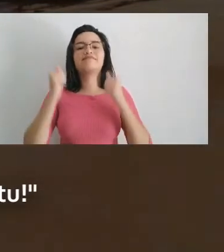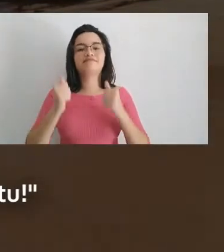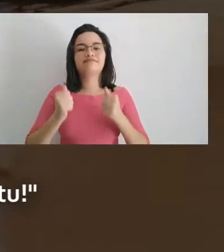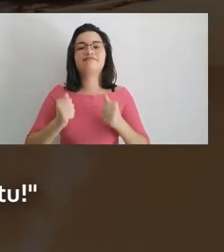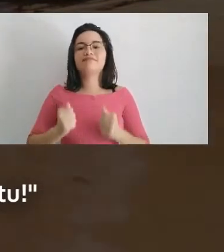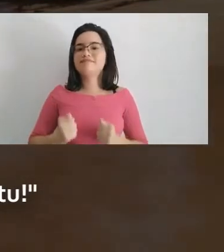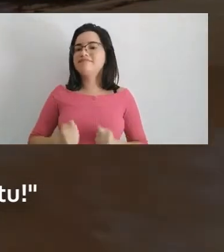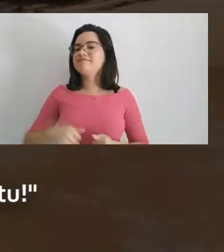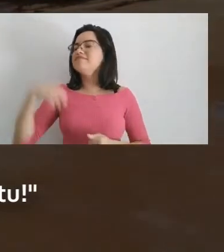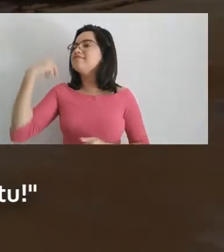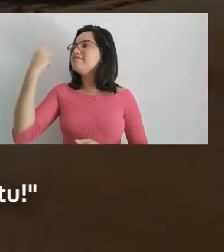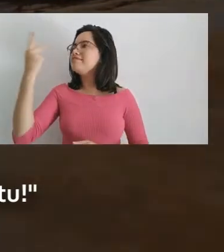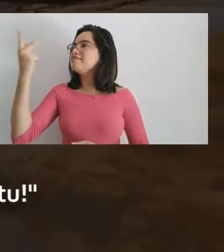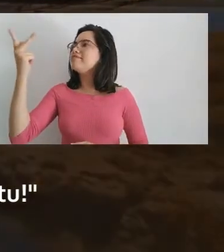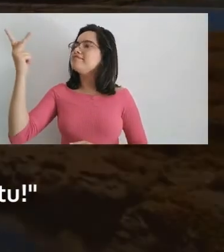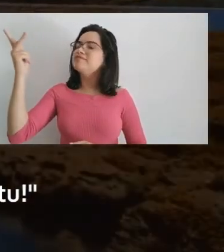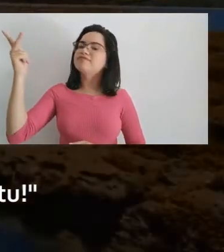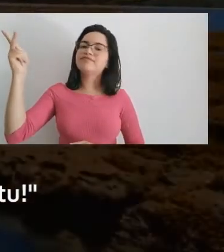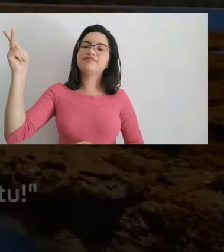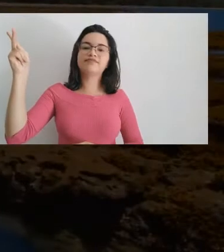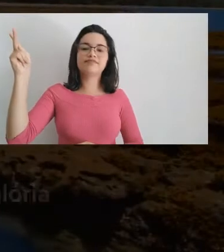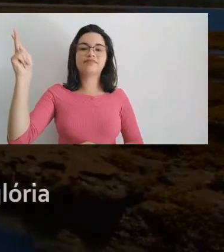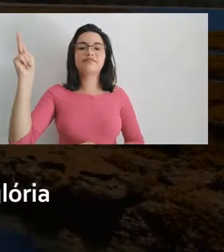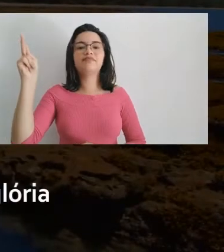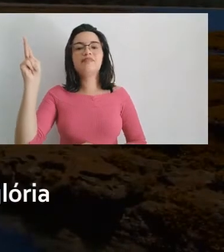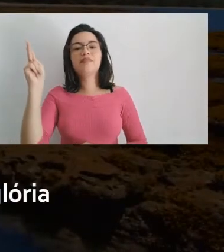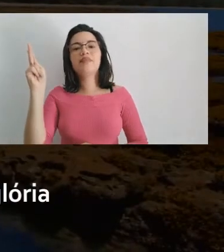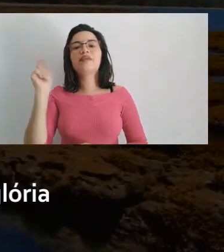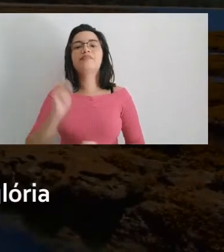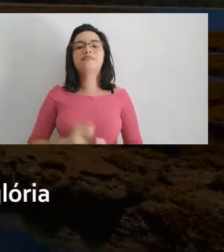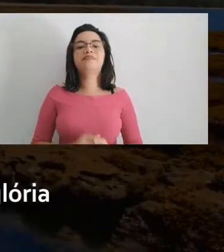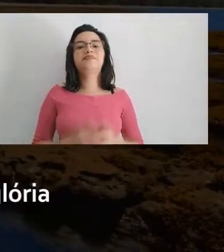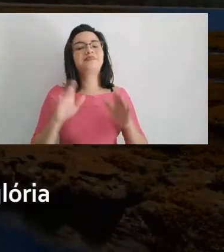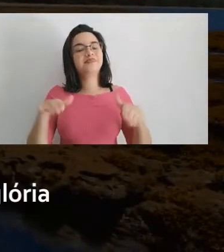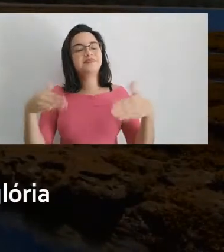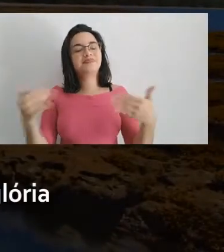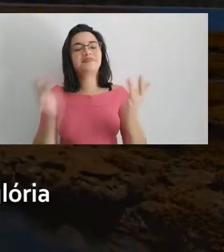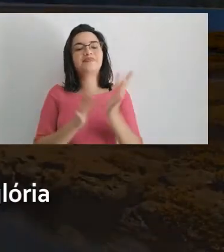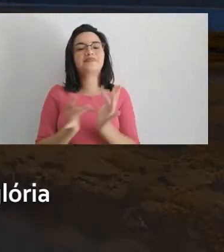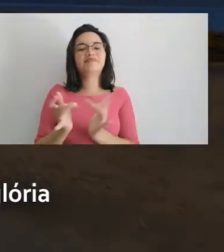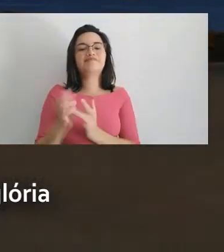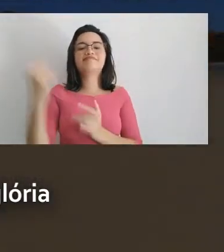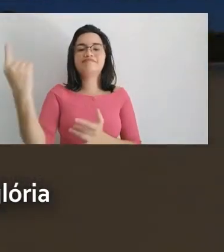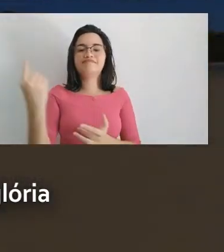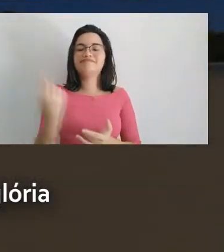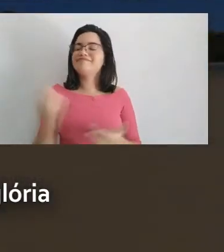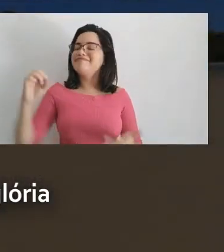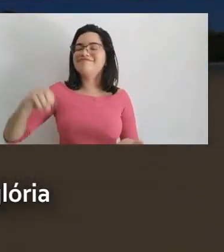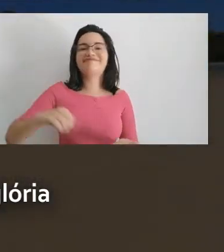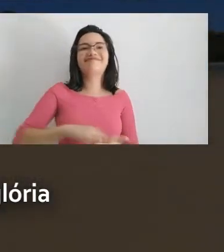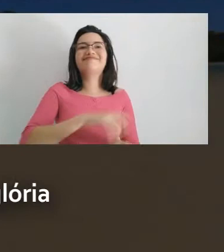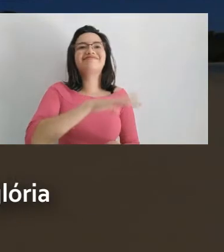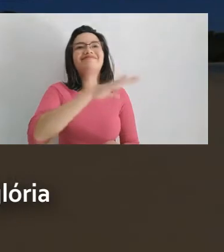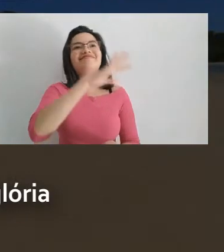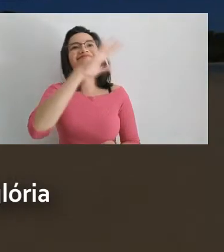tu, grandioso és tu. E quando enfim Jesus vier